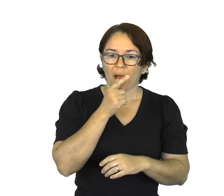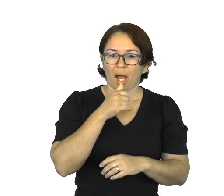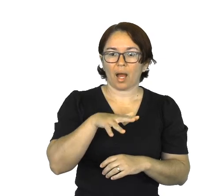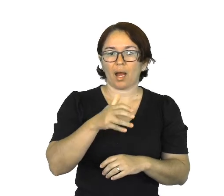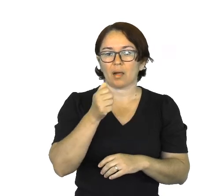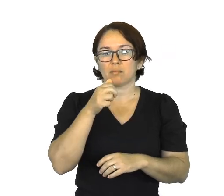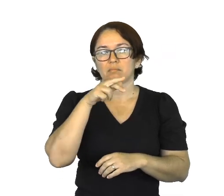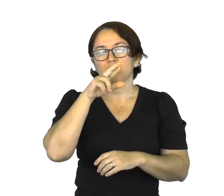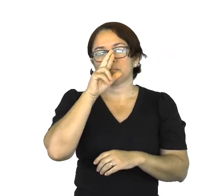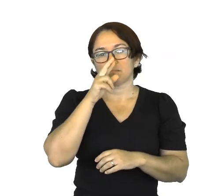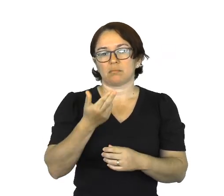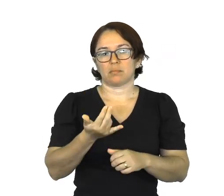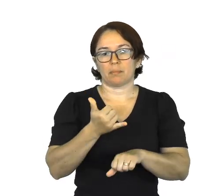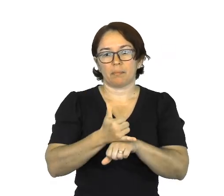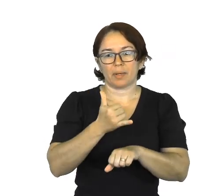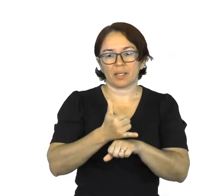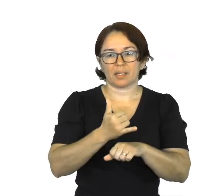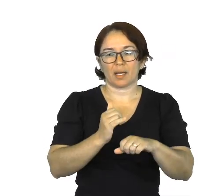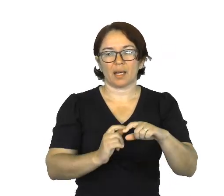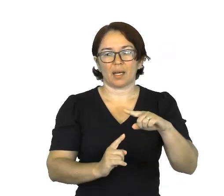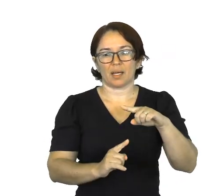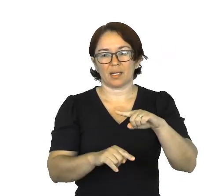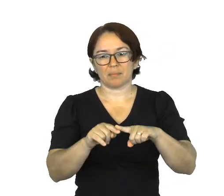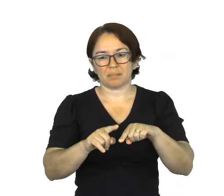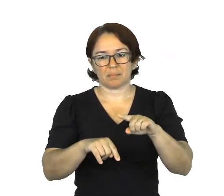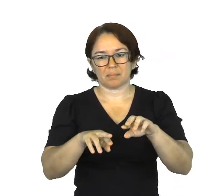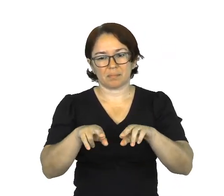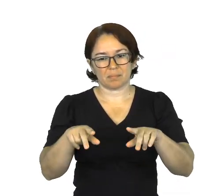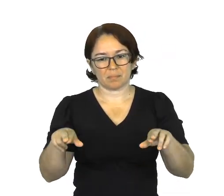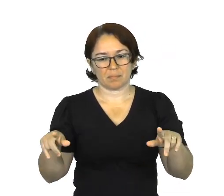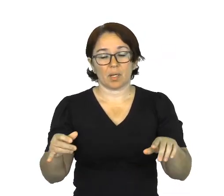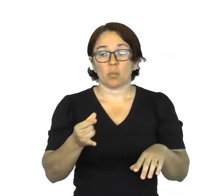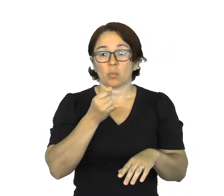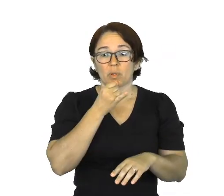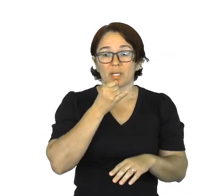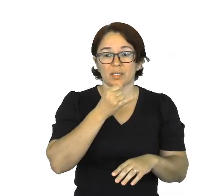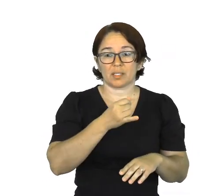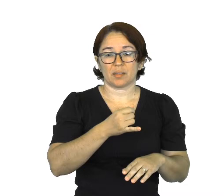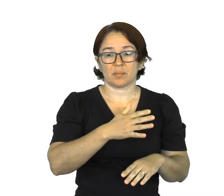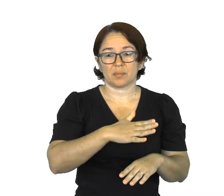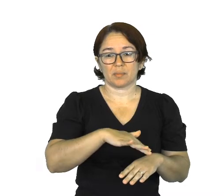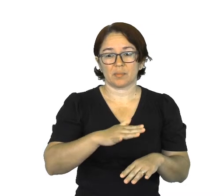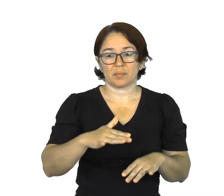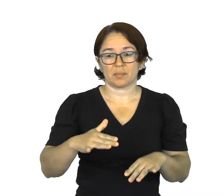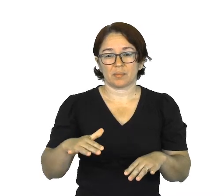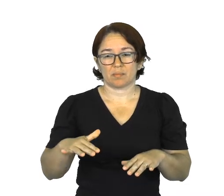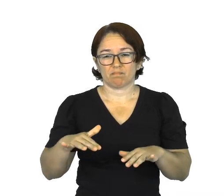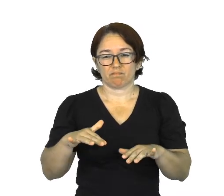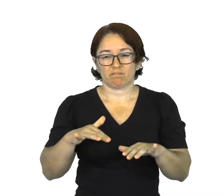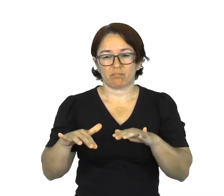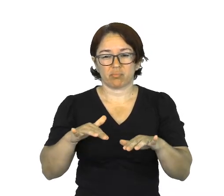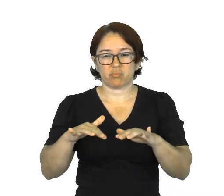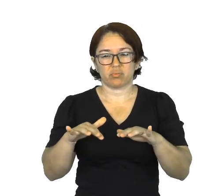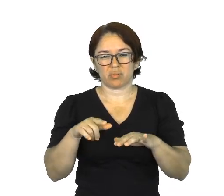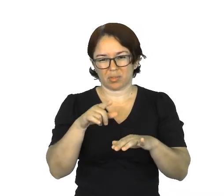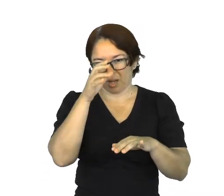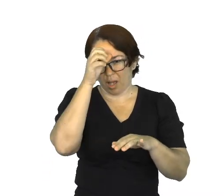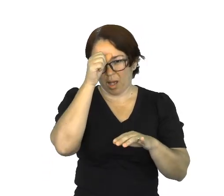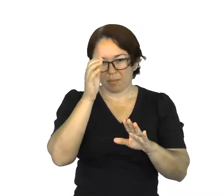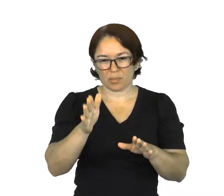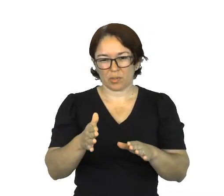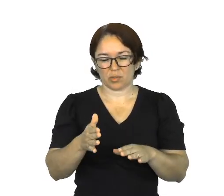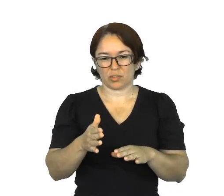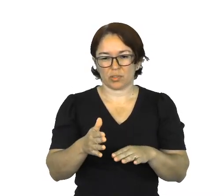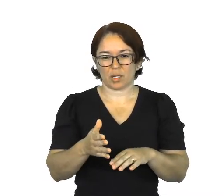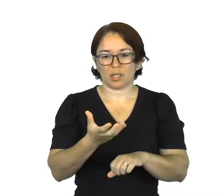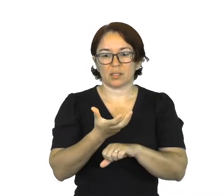materiais, metais, entre outros. Como, por exemplo, o terremoto. Todo mundo aqui já estudou em geografia o que é um terremoto, né? Como